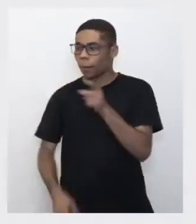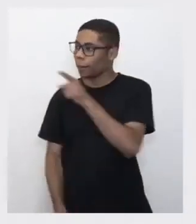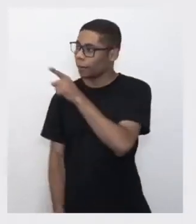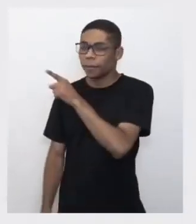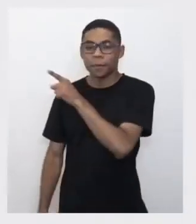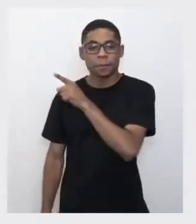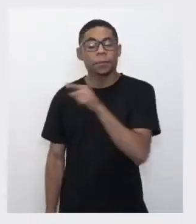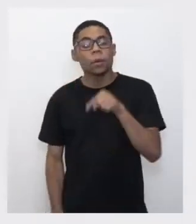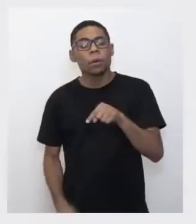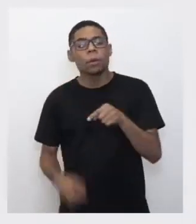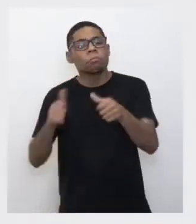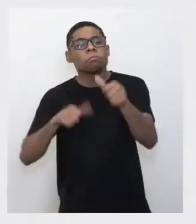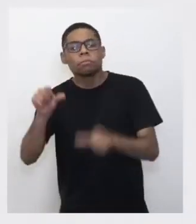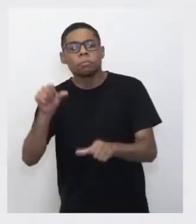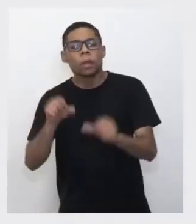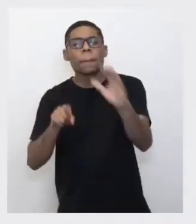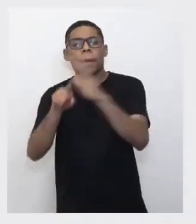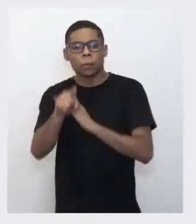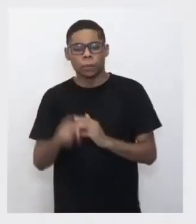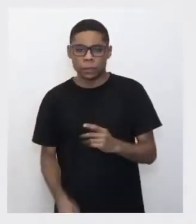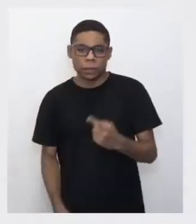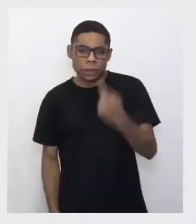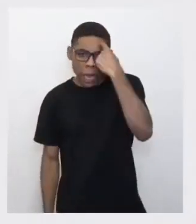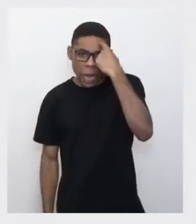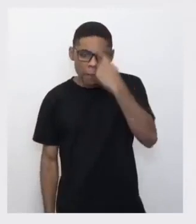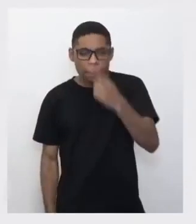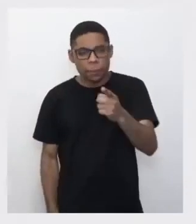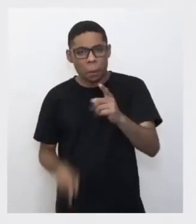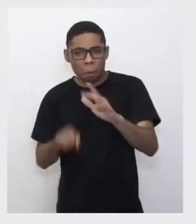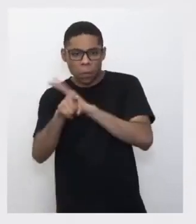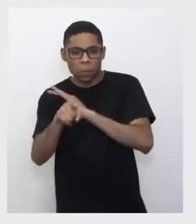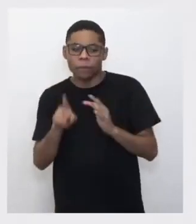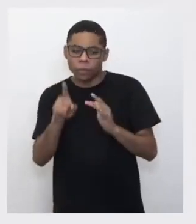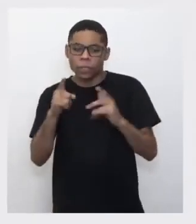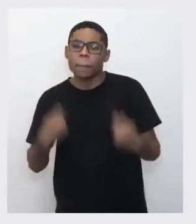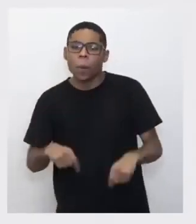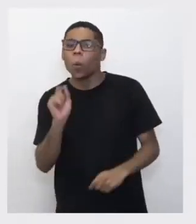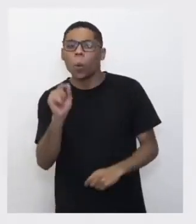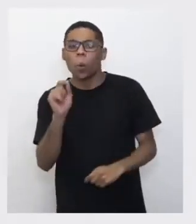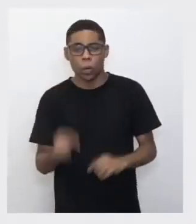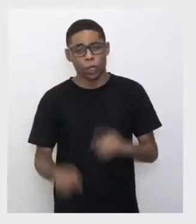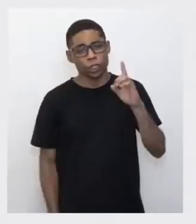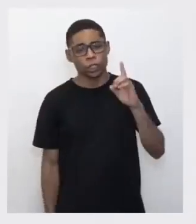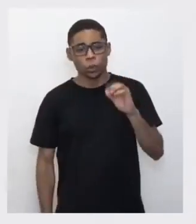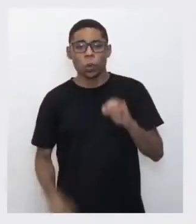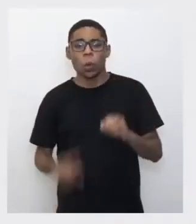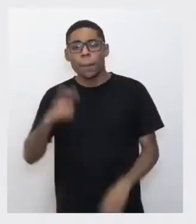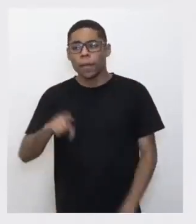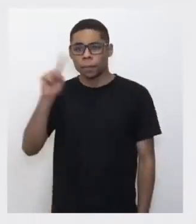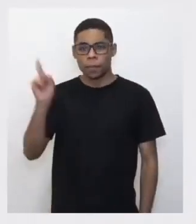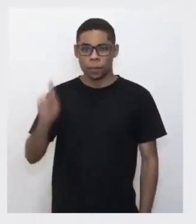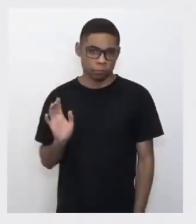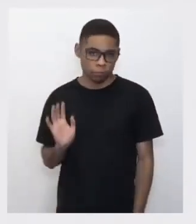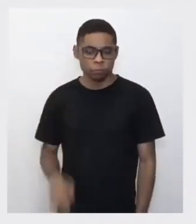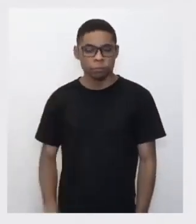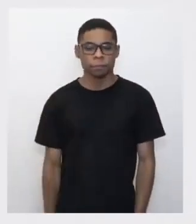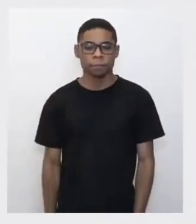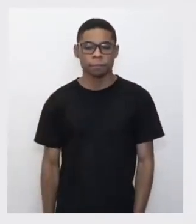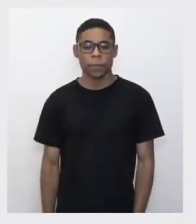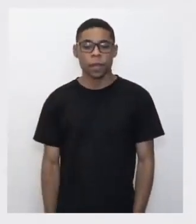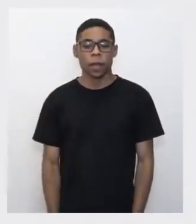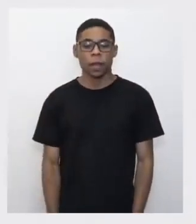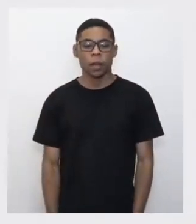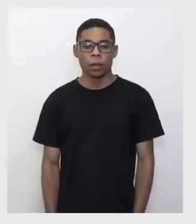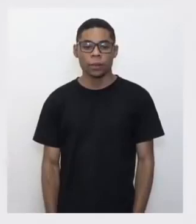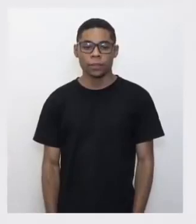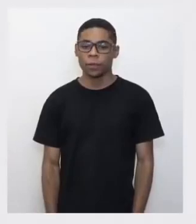isso aí em uma pergunta. Bom, a gente já sabe que para transformar em pergunta, eu preciso do meu ponto de interrogação. Certo?